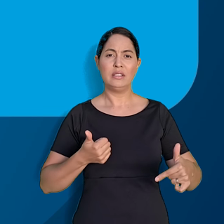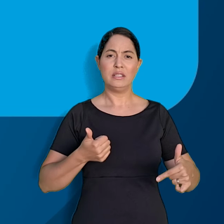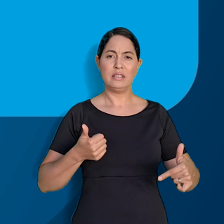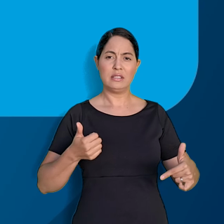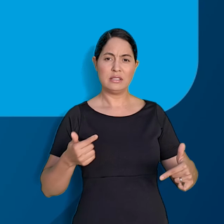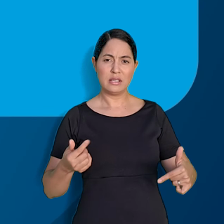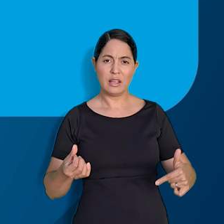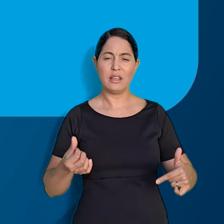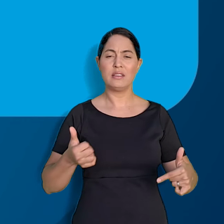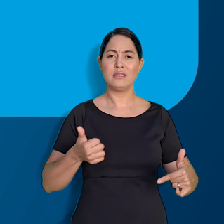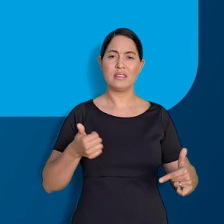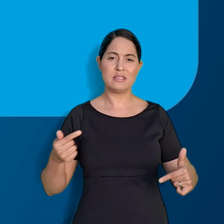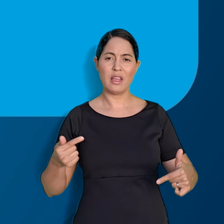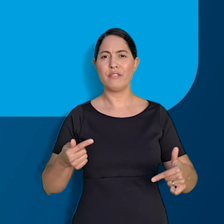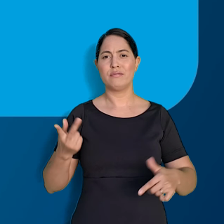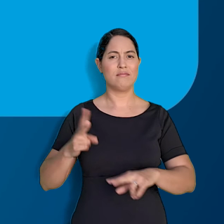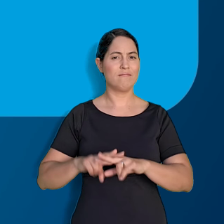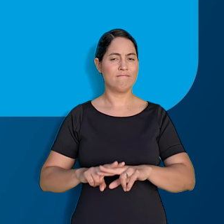para determinados casos.